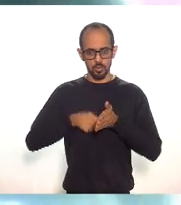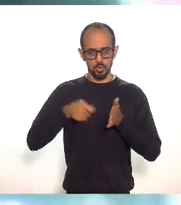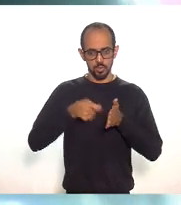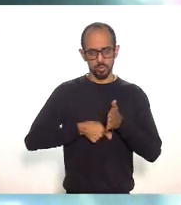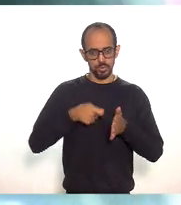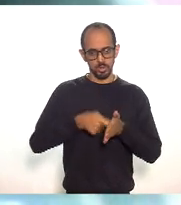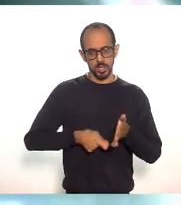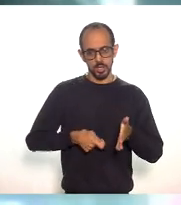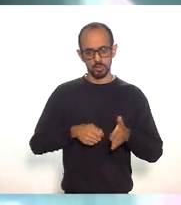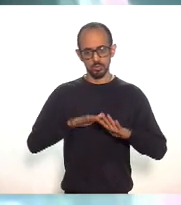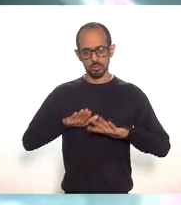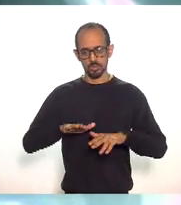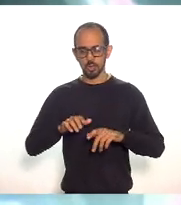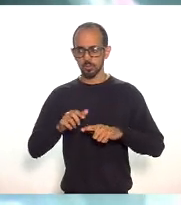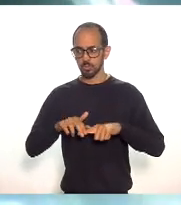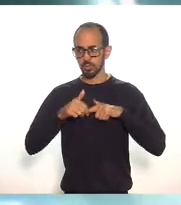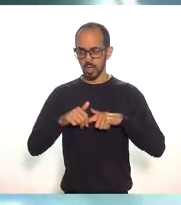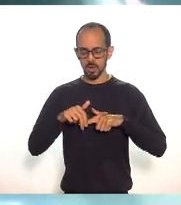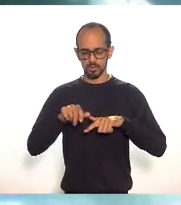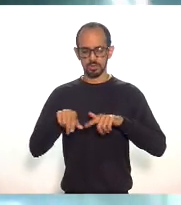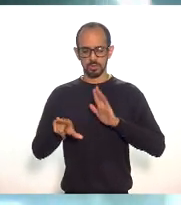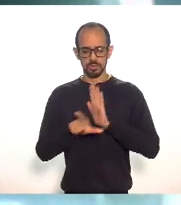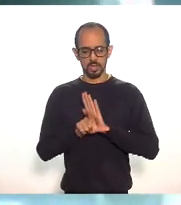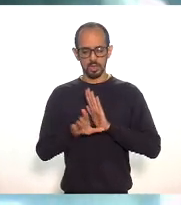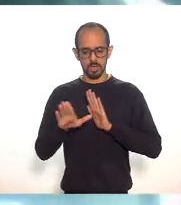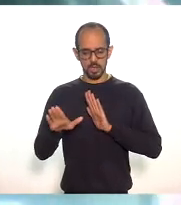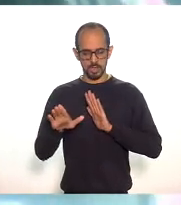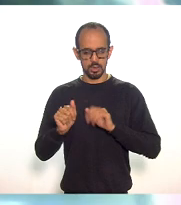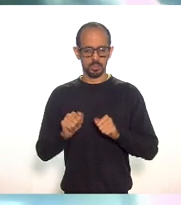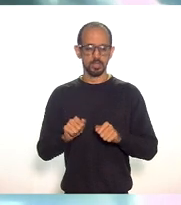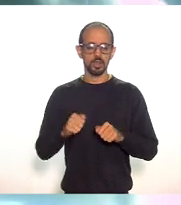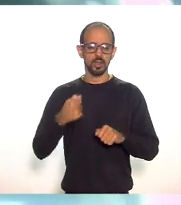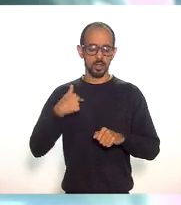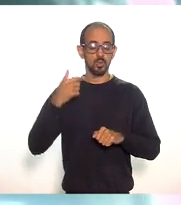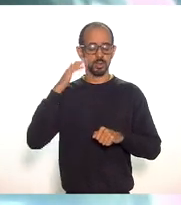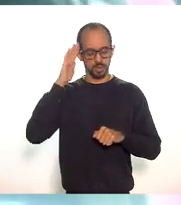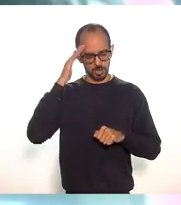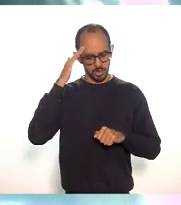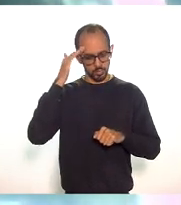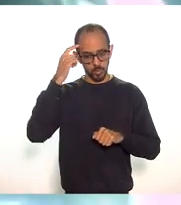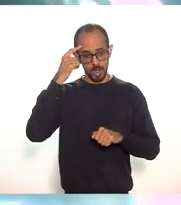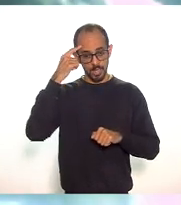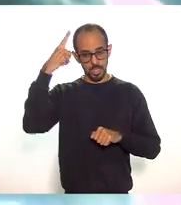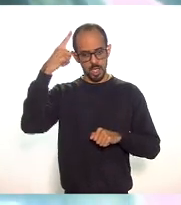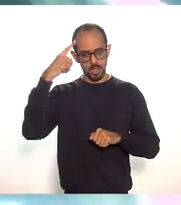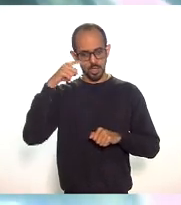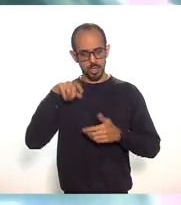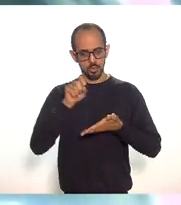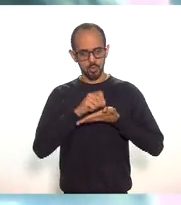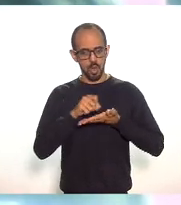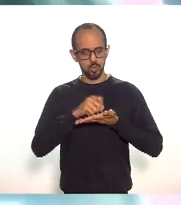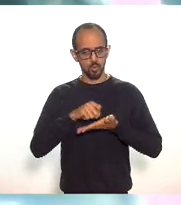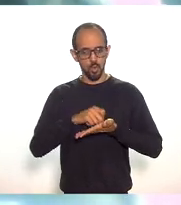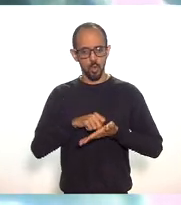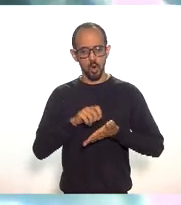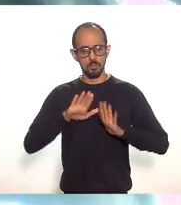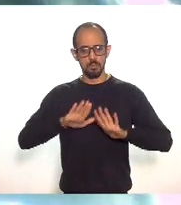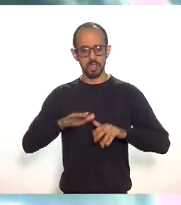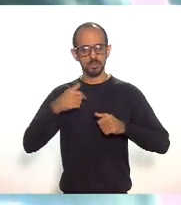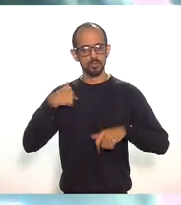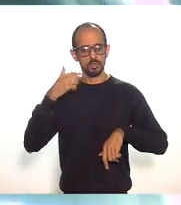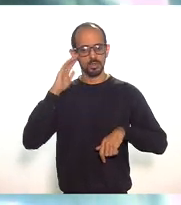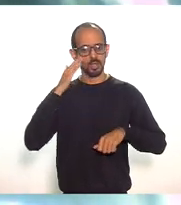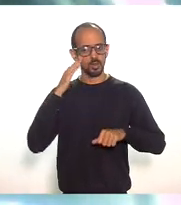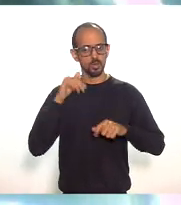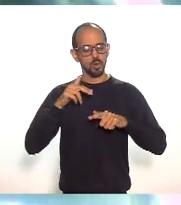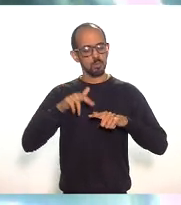prejudicando por essa lei. Então, repito, eu entendo a boa intenção do autor, mas vivemos tempos estranhos, senhor presidente. Então, o meu